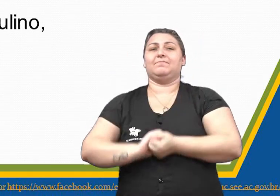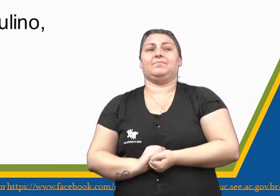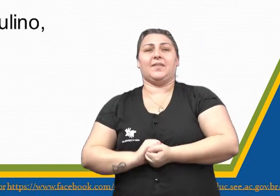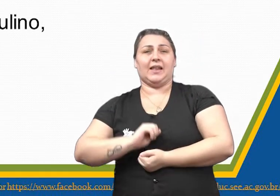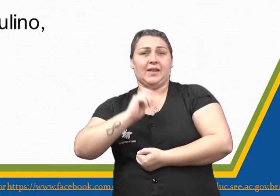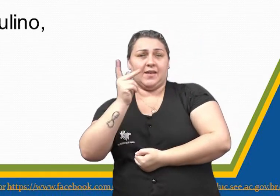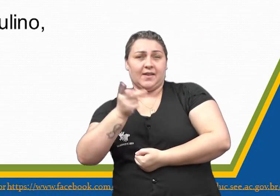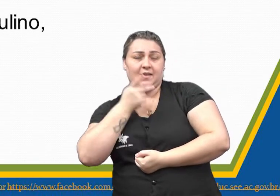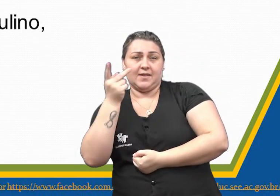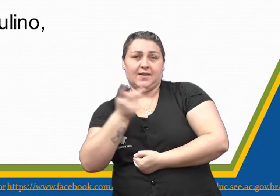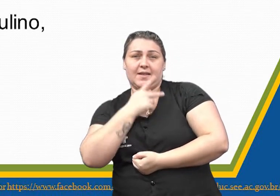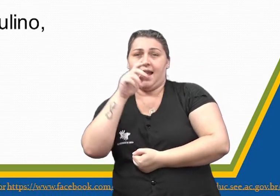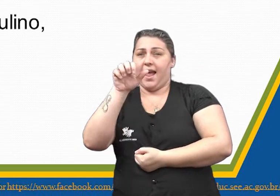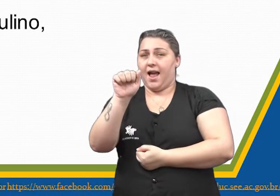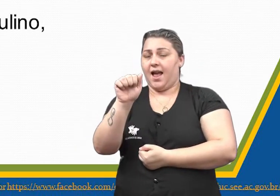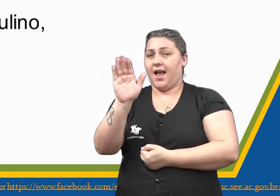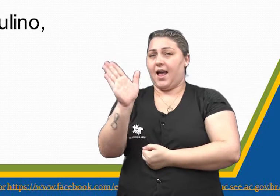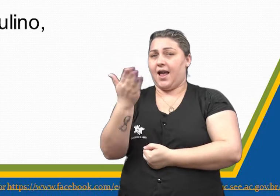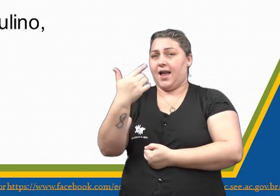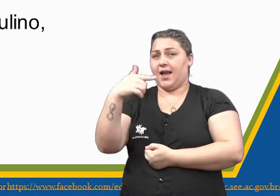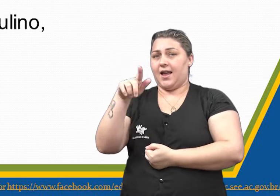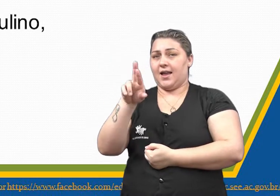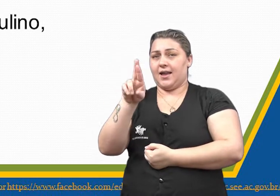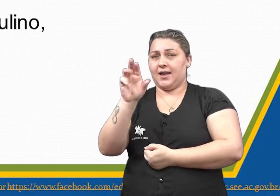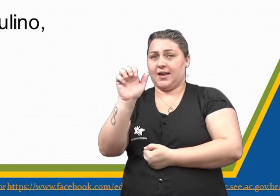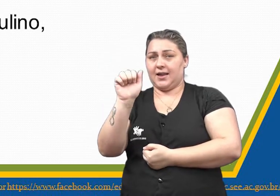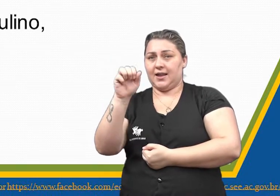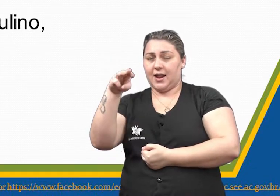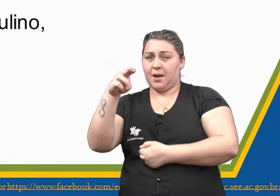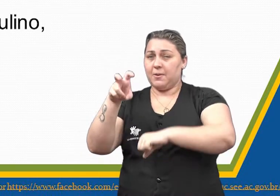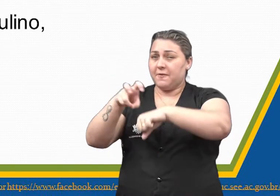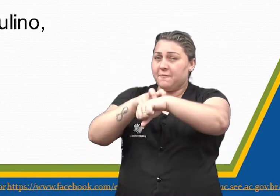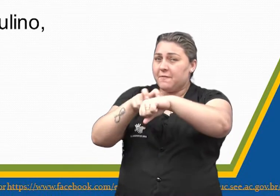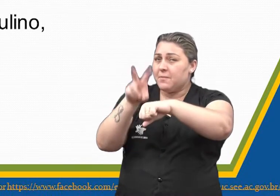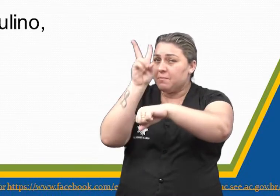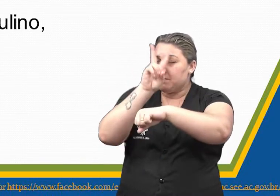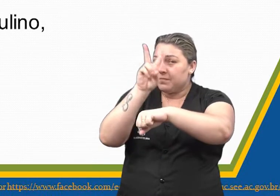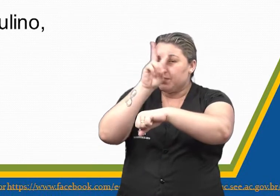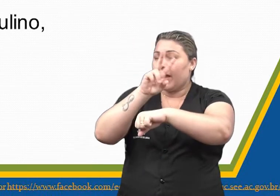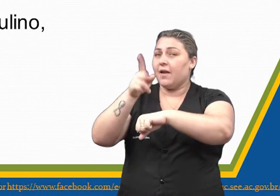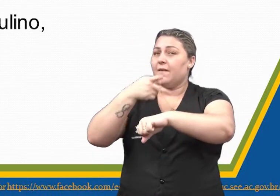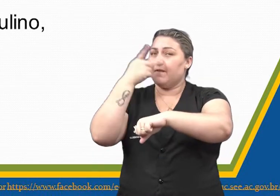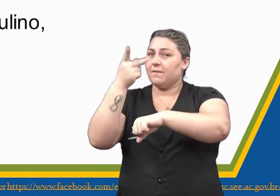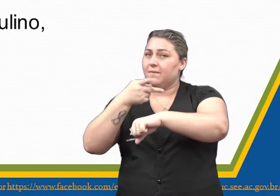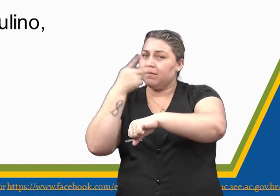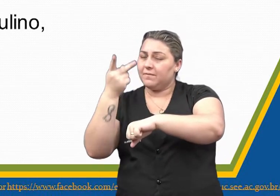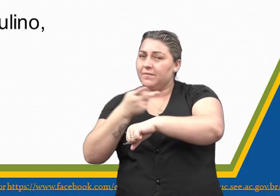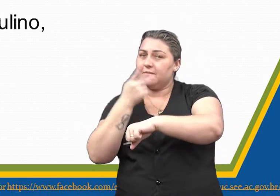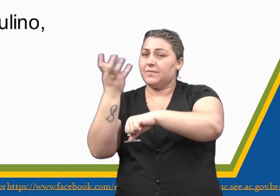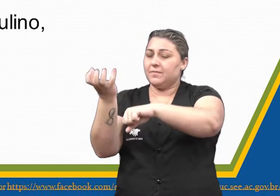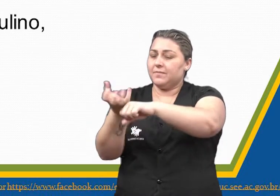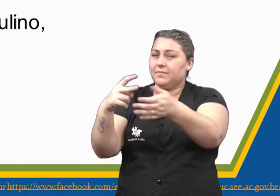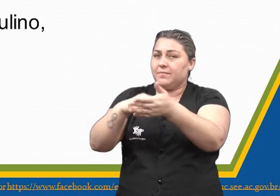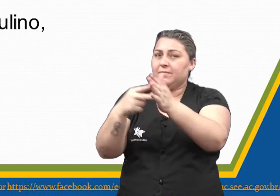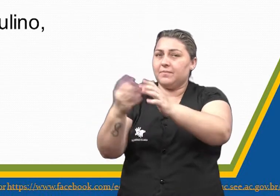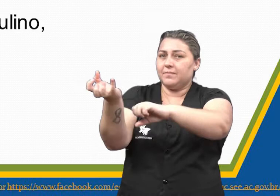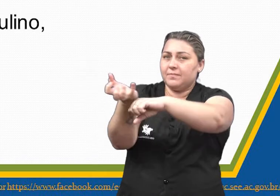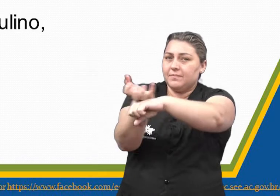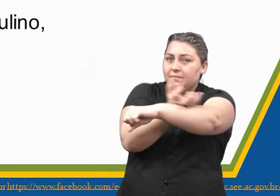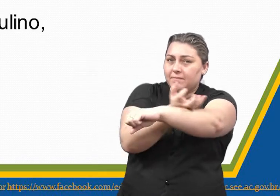nós falamos a grama. Coloquei até aí de verde para você lembrar. Quando eu falo a grama, eu estou me referindo